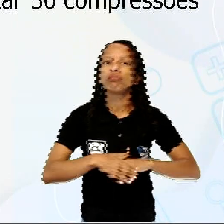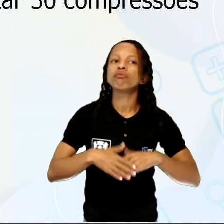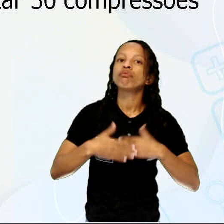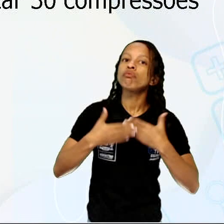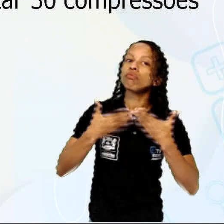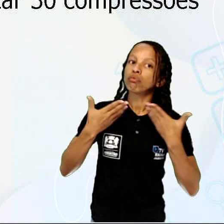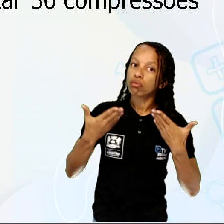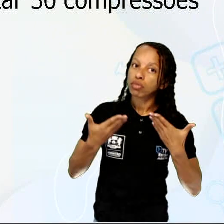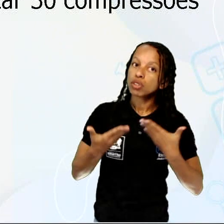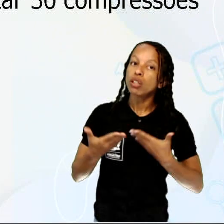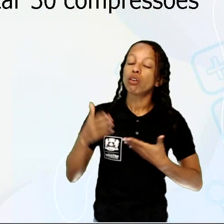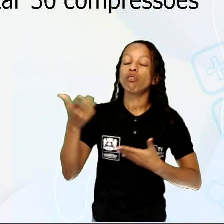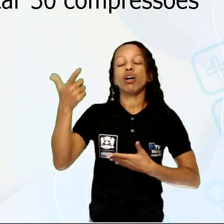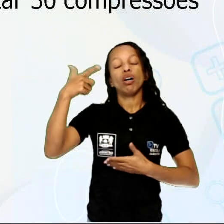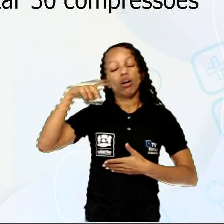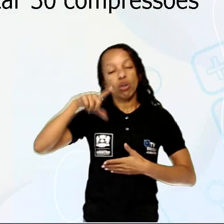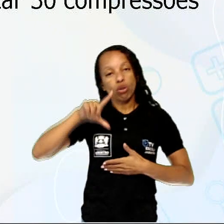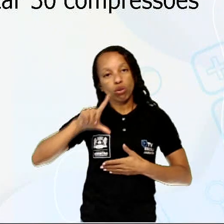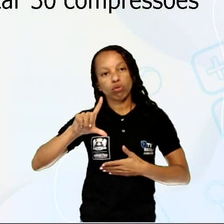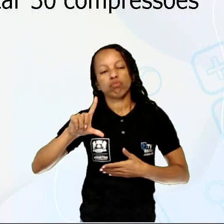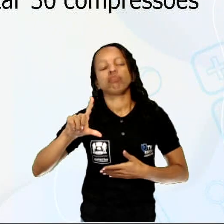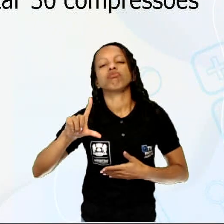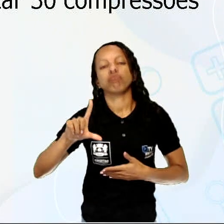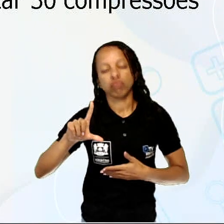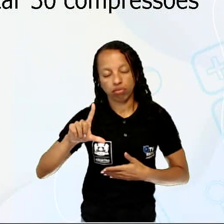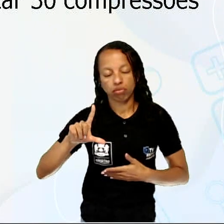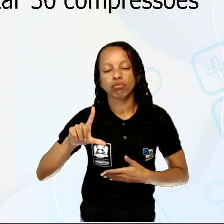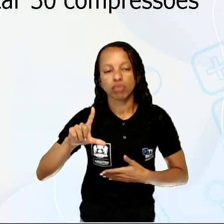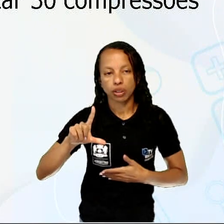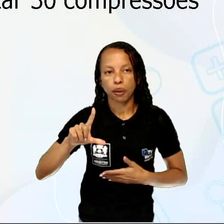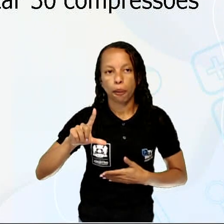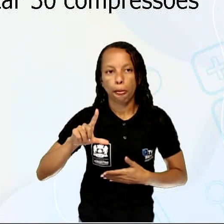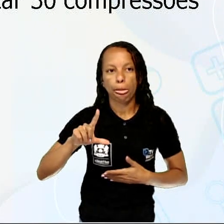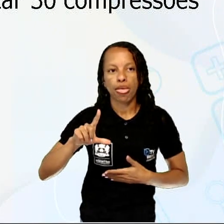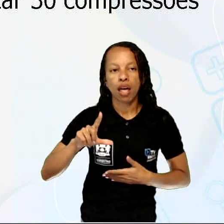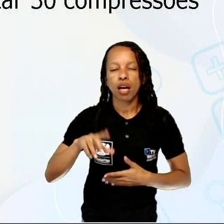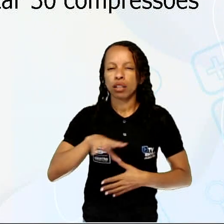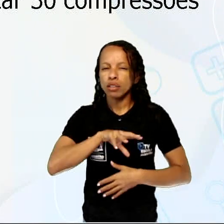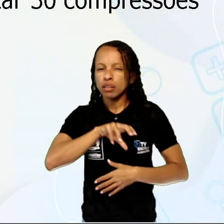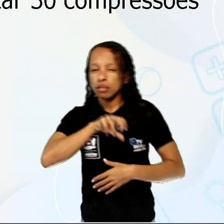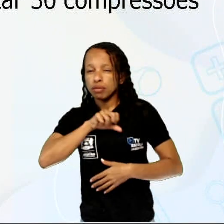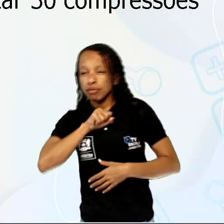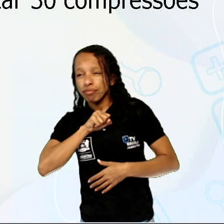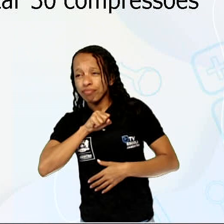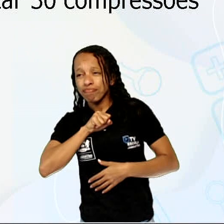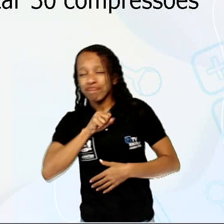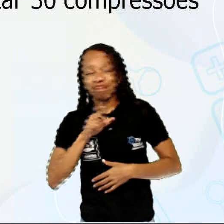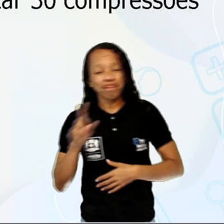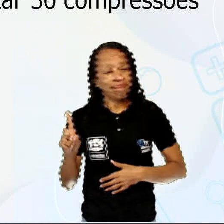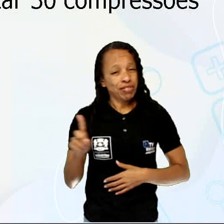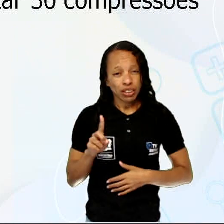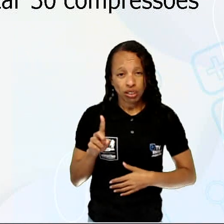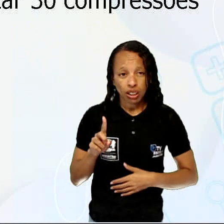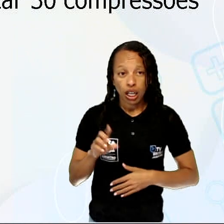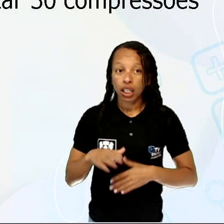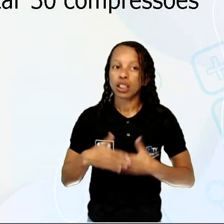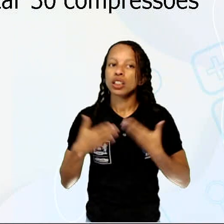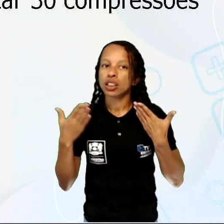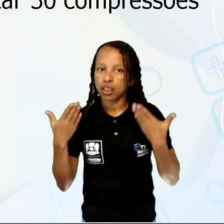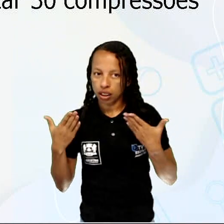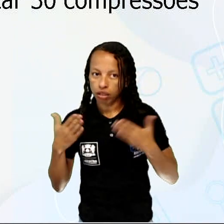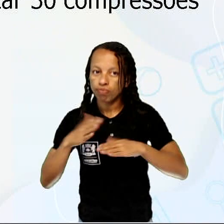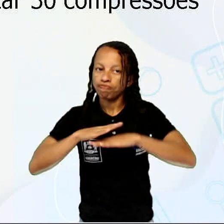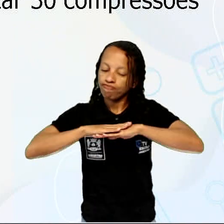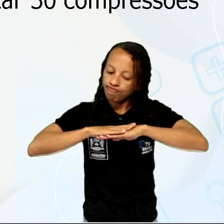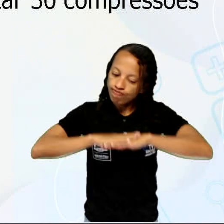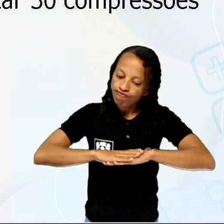passa para o segundo passo. Se ela não estiver respirando, se ela não estiver conseguindo bater com o coração forte, você vai para a